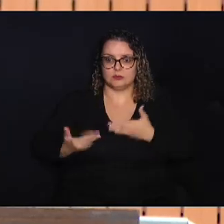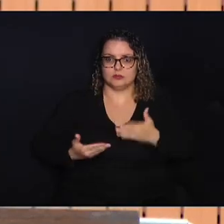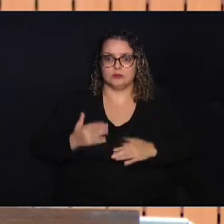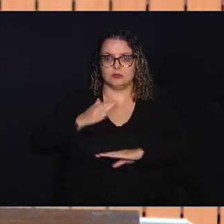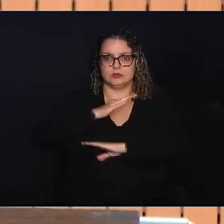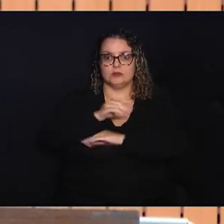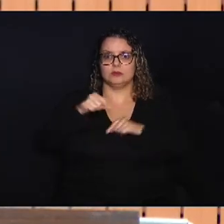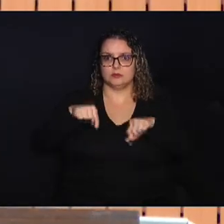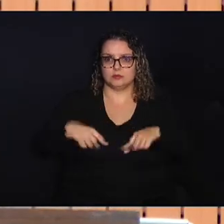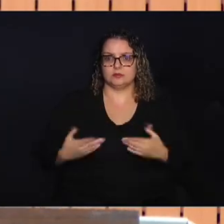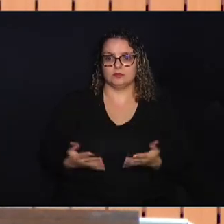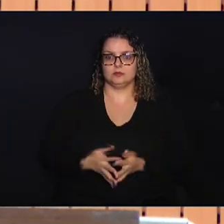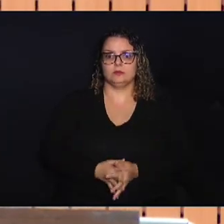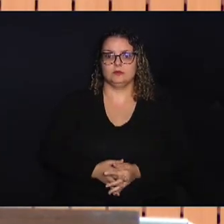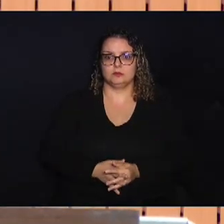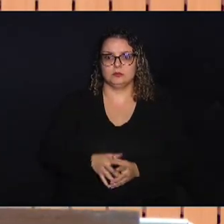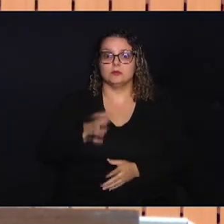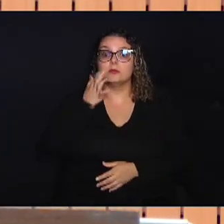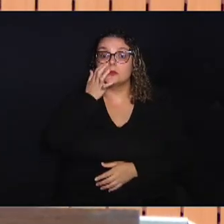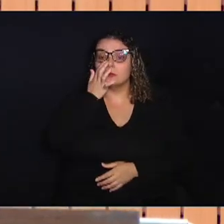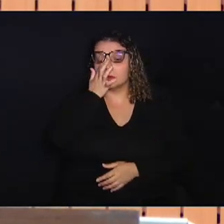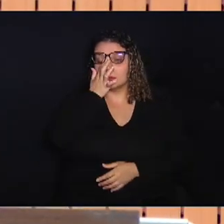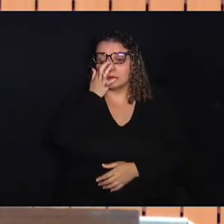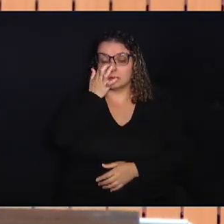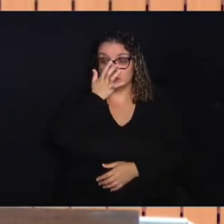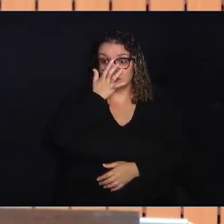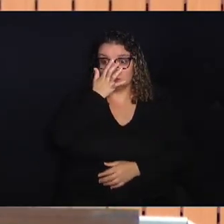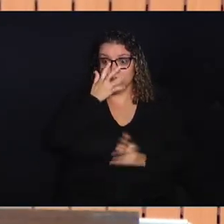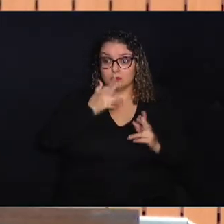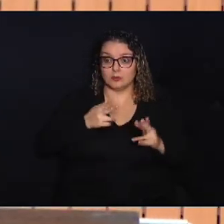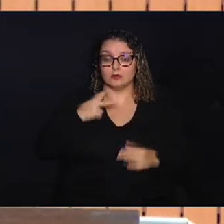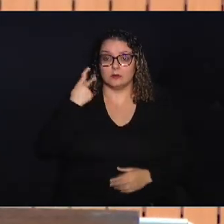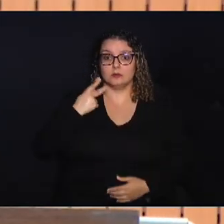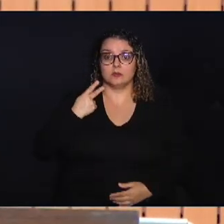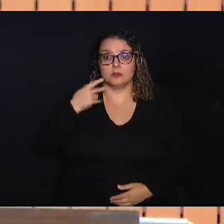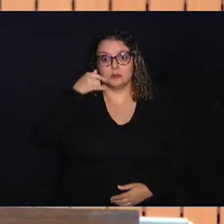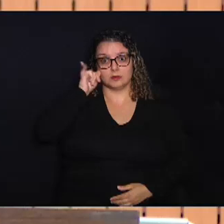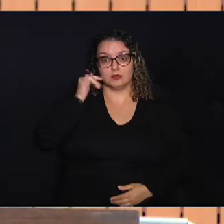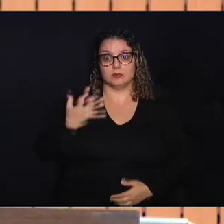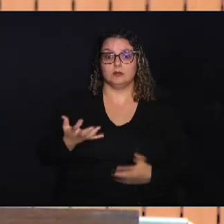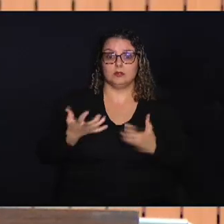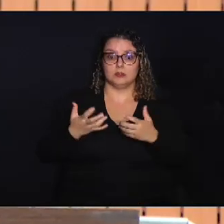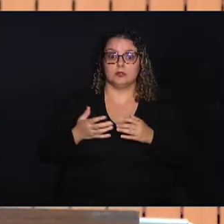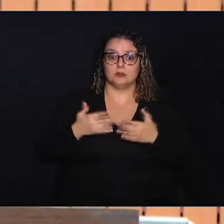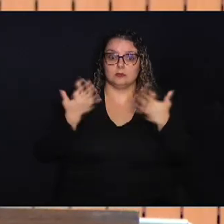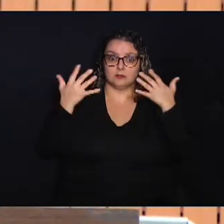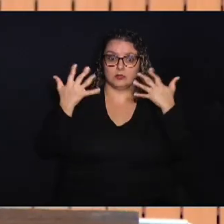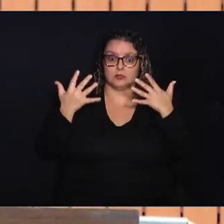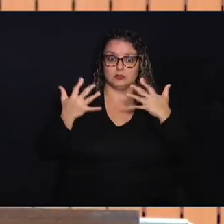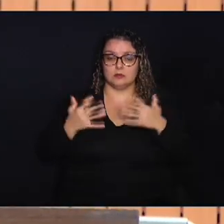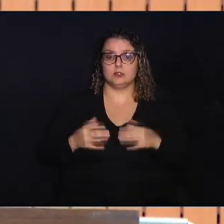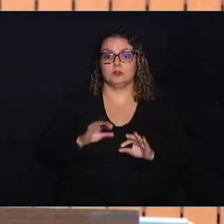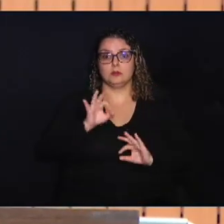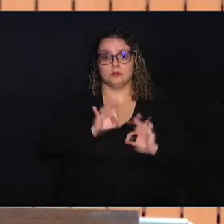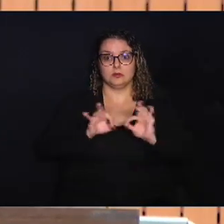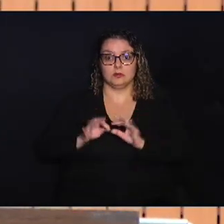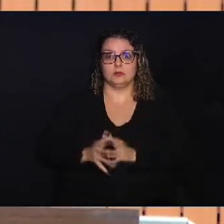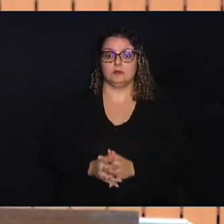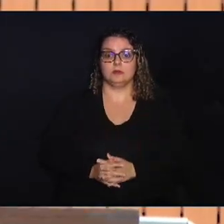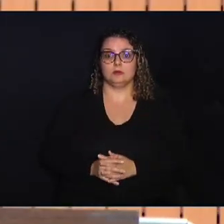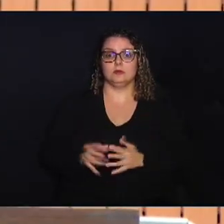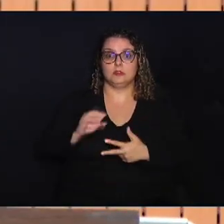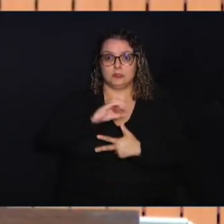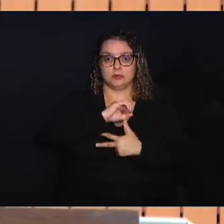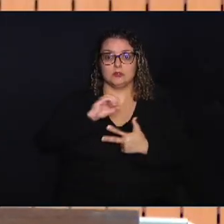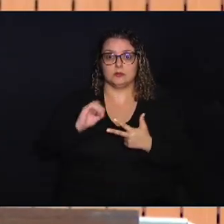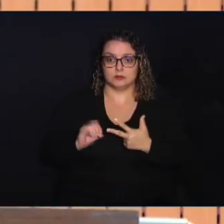casa. Assim como o vereador Paulo Búfalo, eu quero parabenizar os organizadores do Enem, da prova